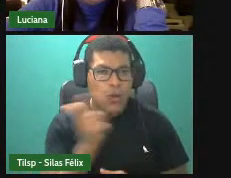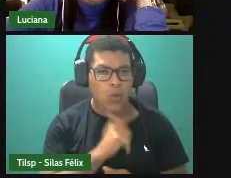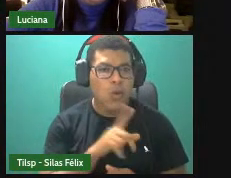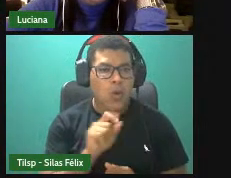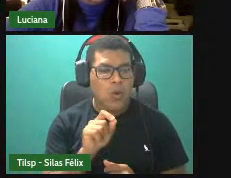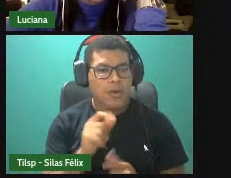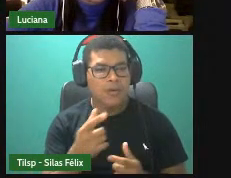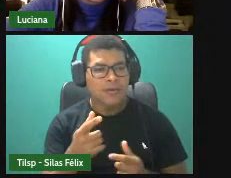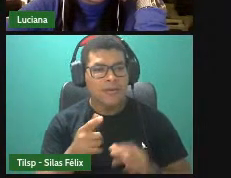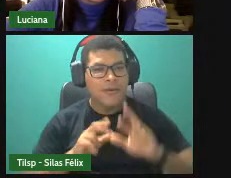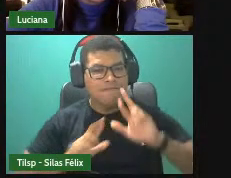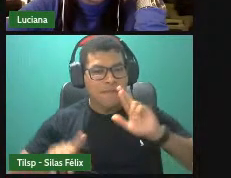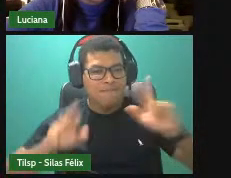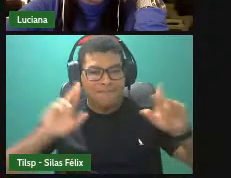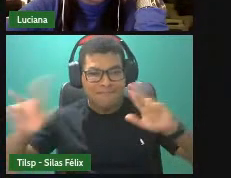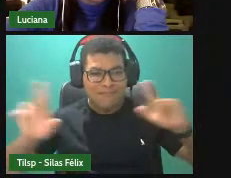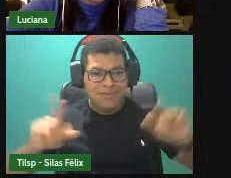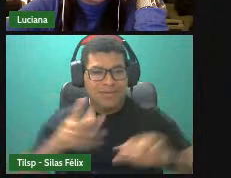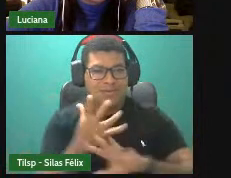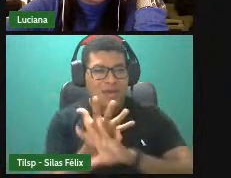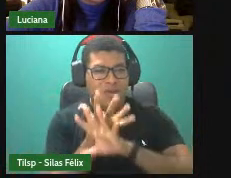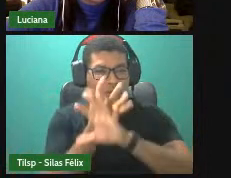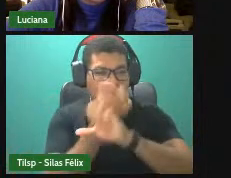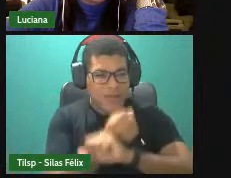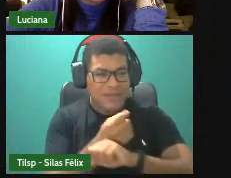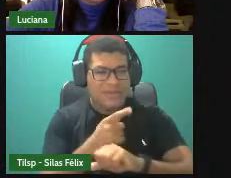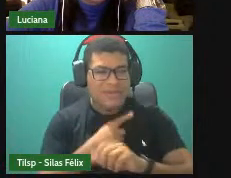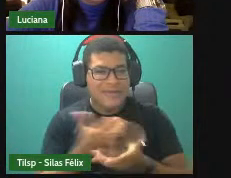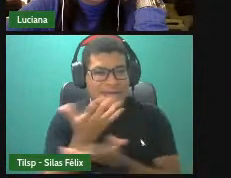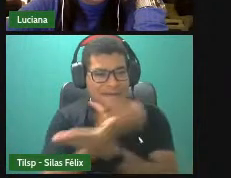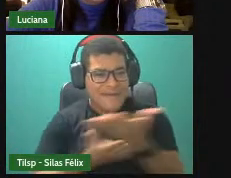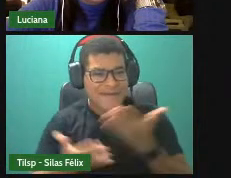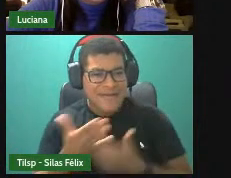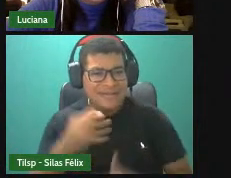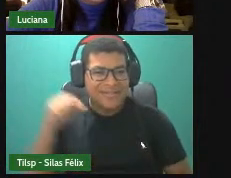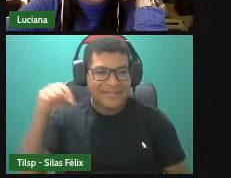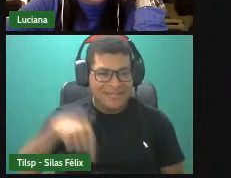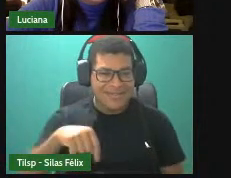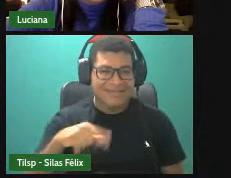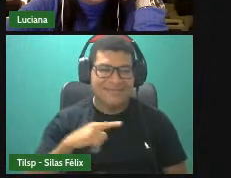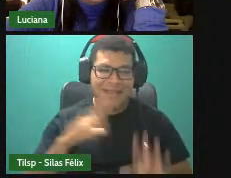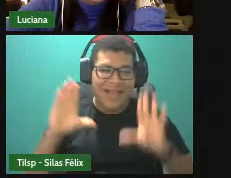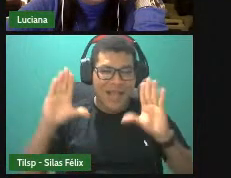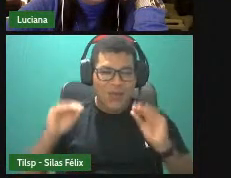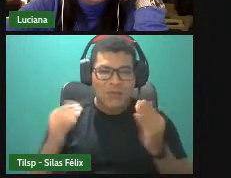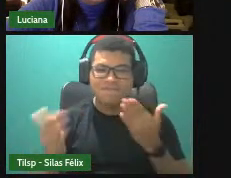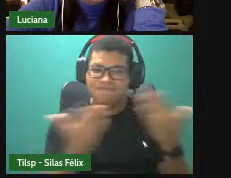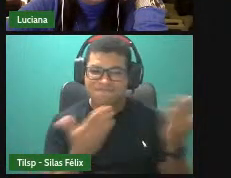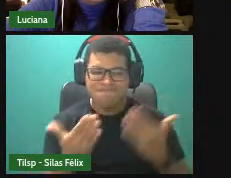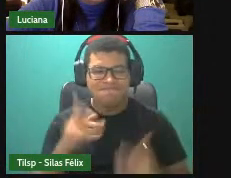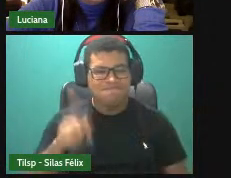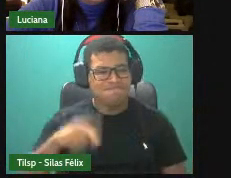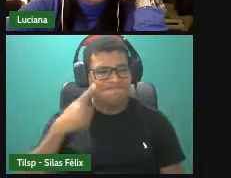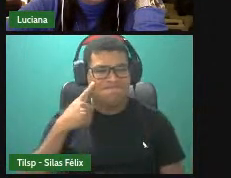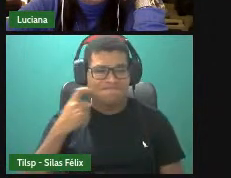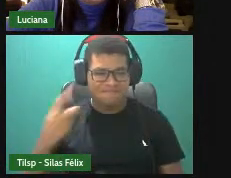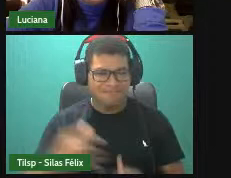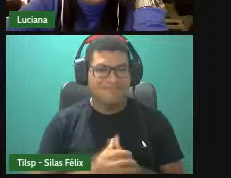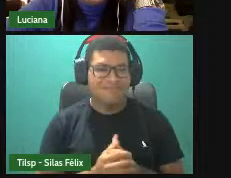essa multidisciplinaridade, juntar todo mundo aí numa noite de conversa, isso realmente é interessante. Mas,